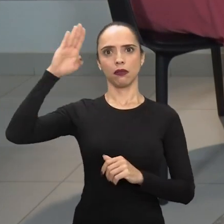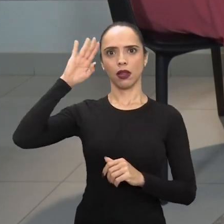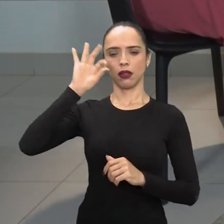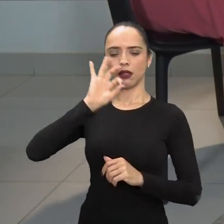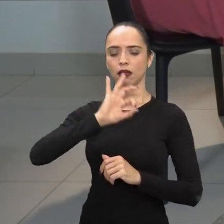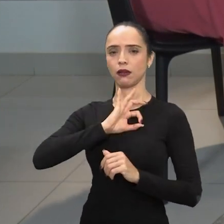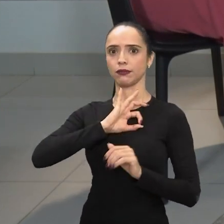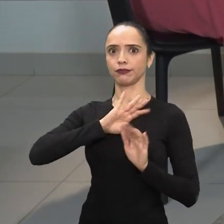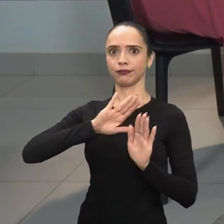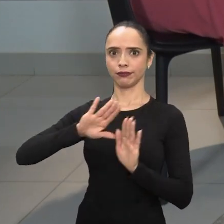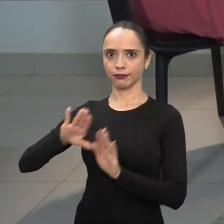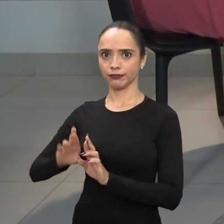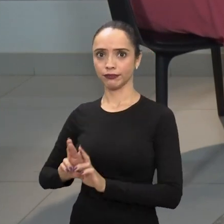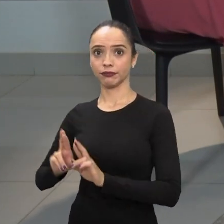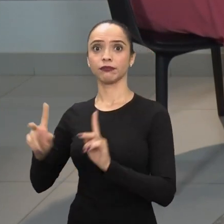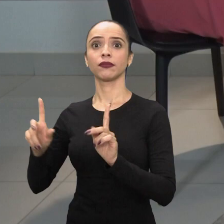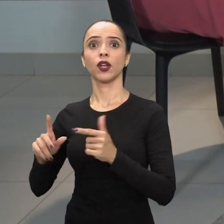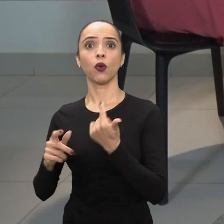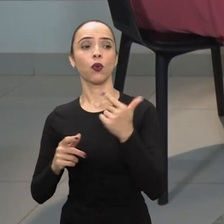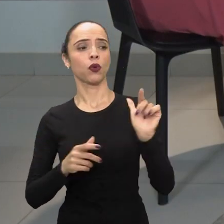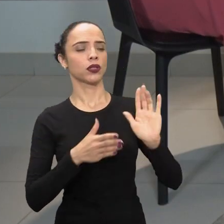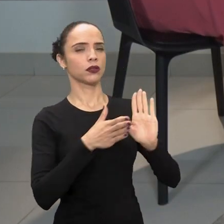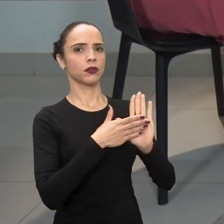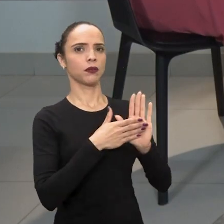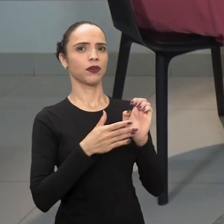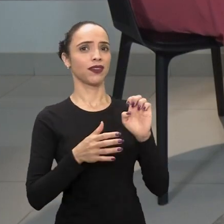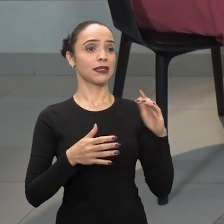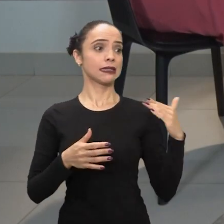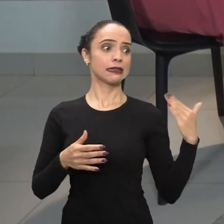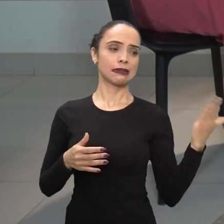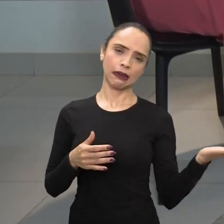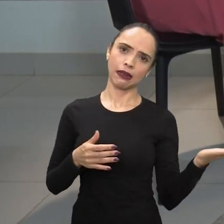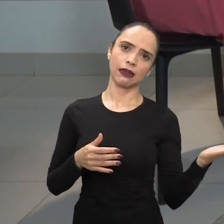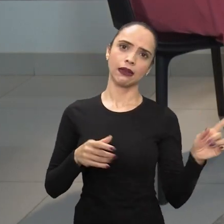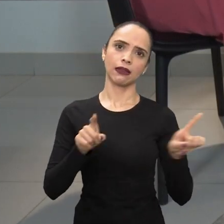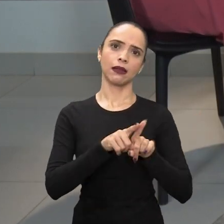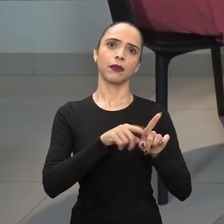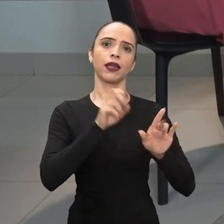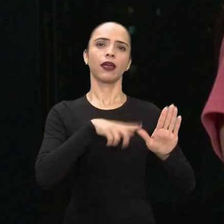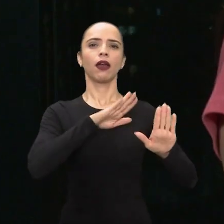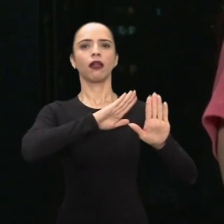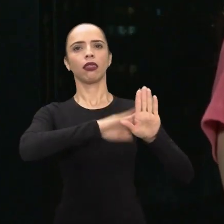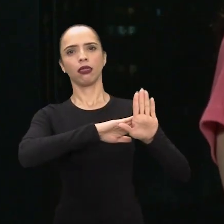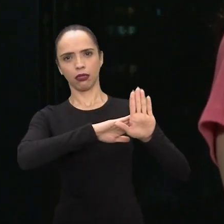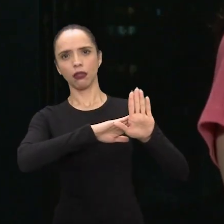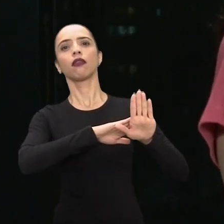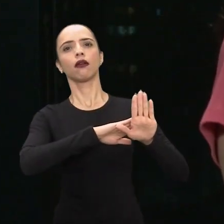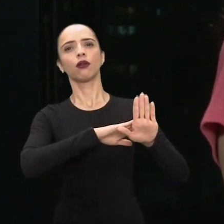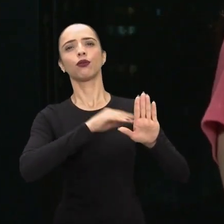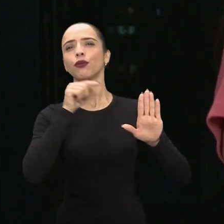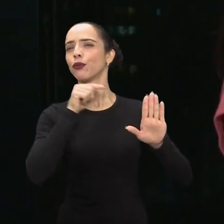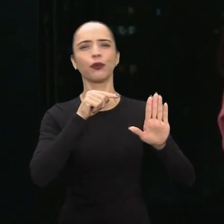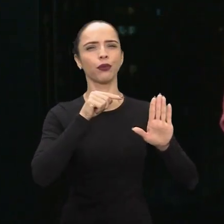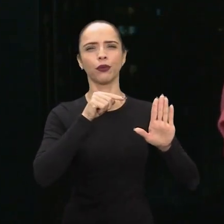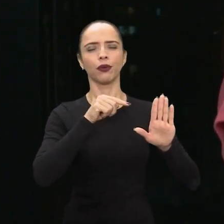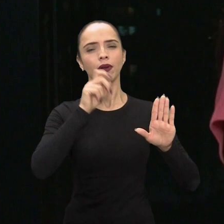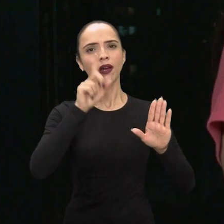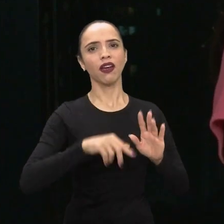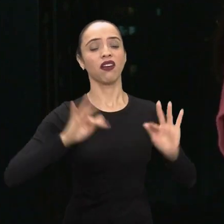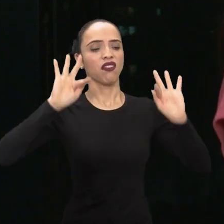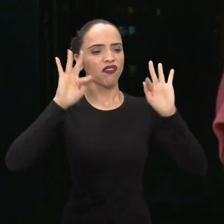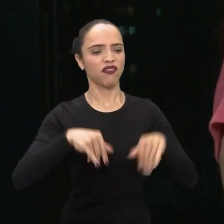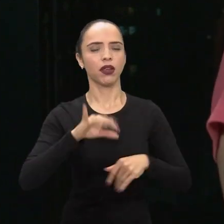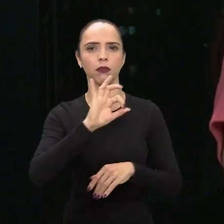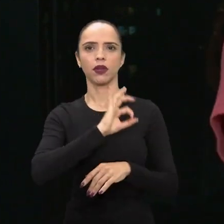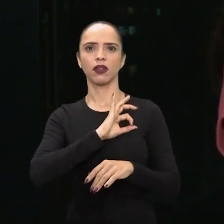e outras propostas que vão além principalmente no campo da esquerda na ideológica que é propõe o fim da polícia